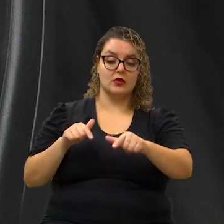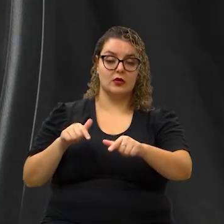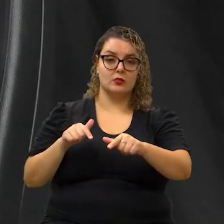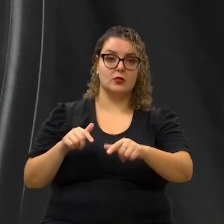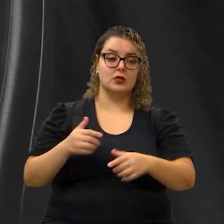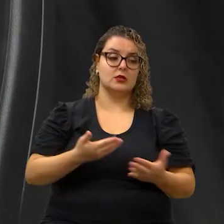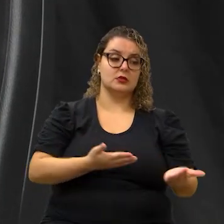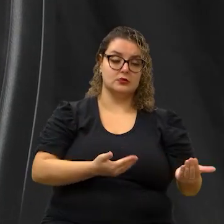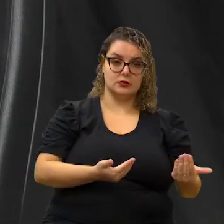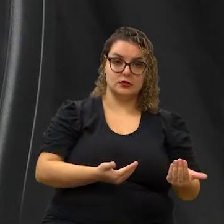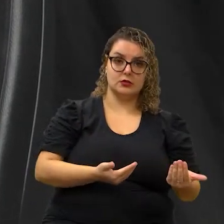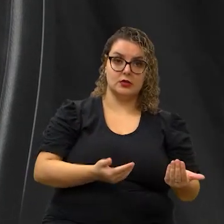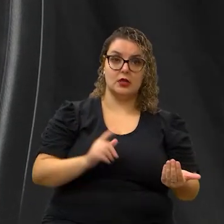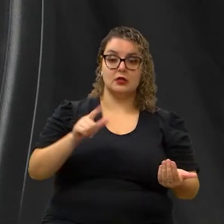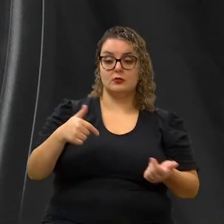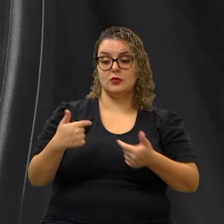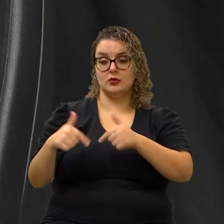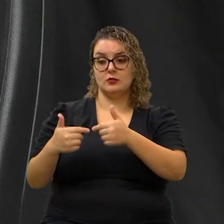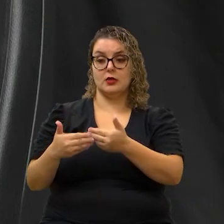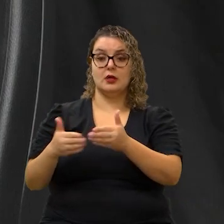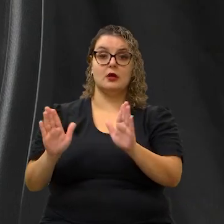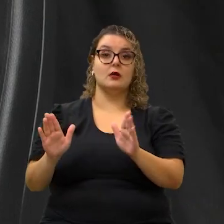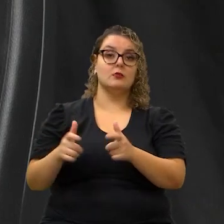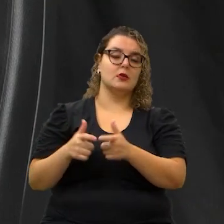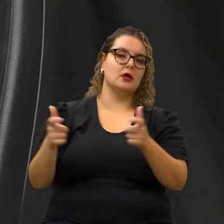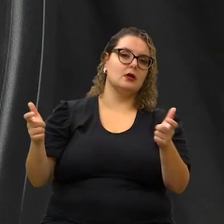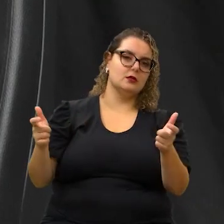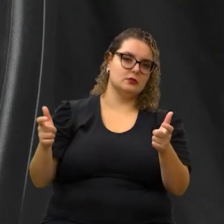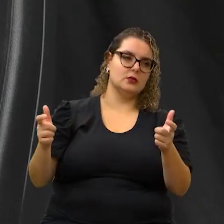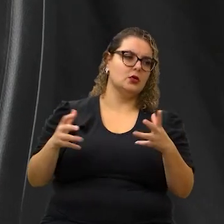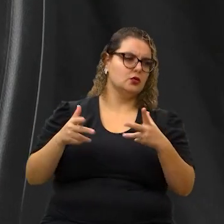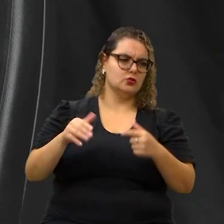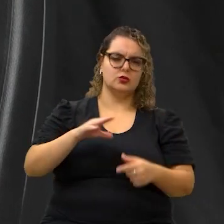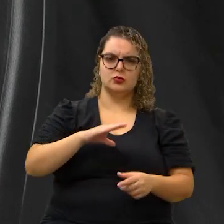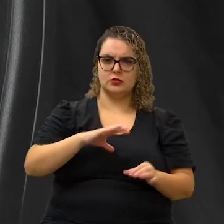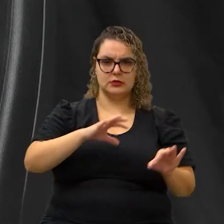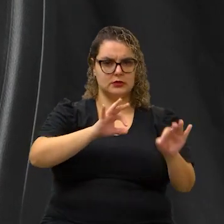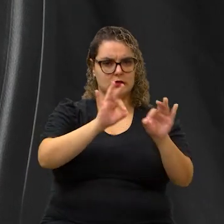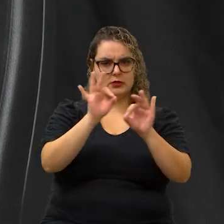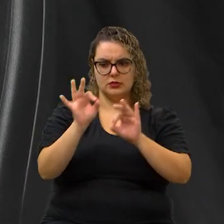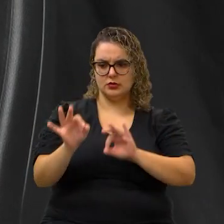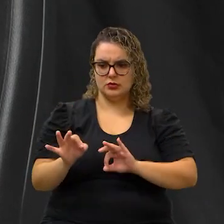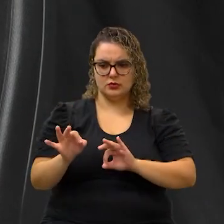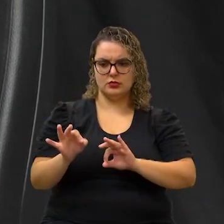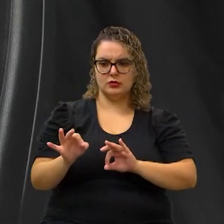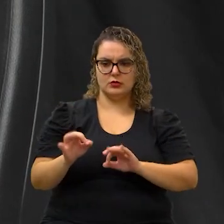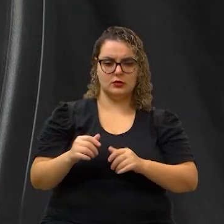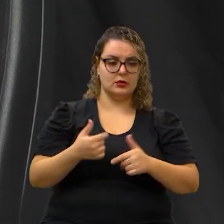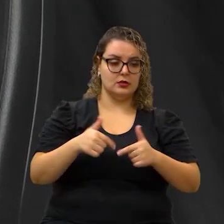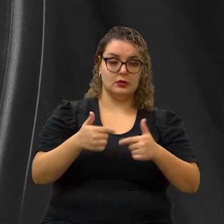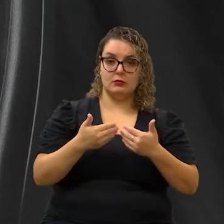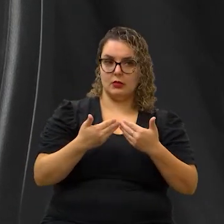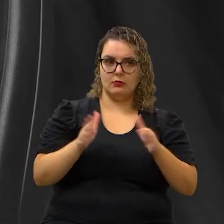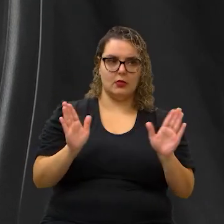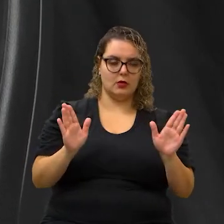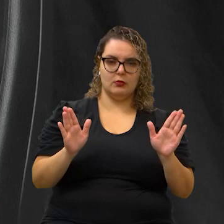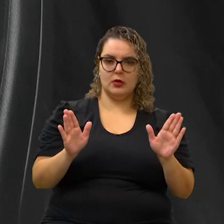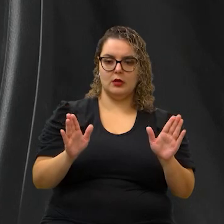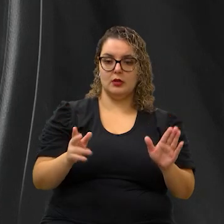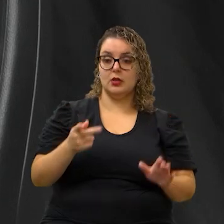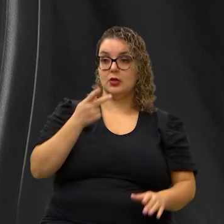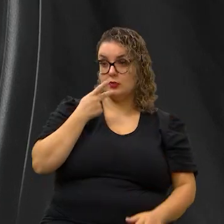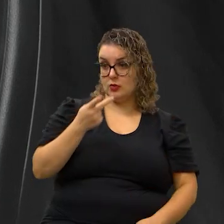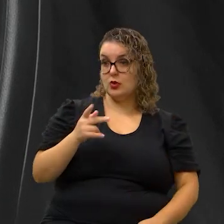esses jovens, e o nível de empregabilidade depois é muito alto. Todas as cidades que a gente acompanhou, muita